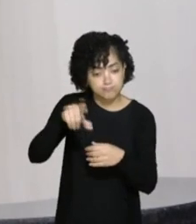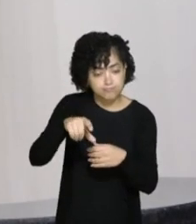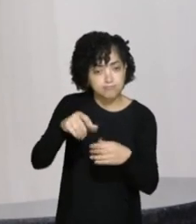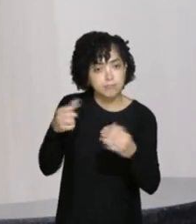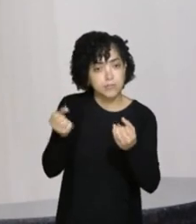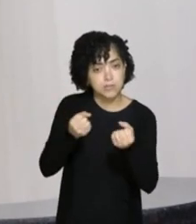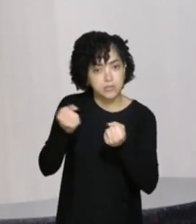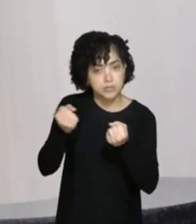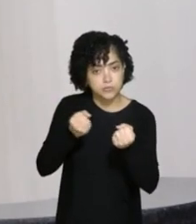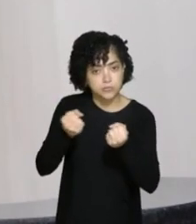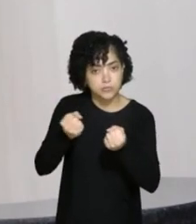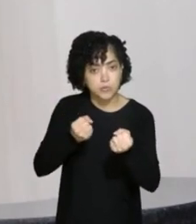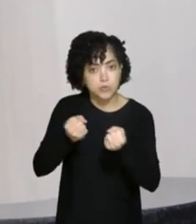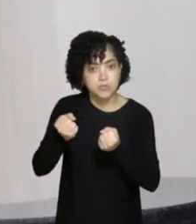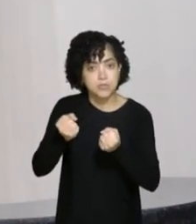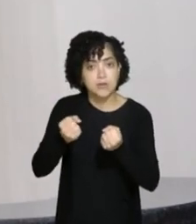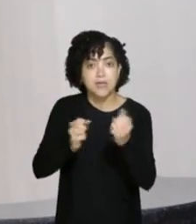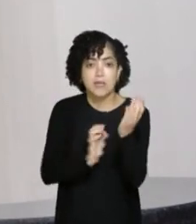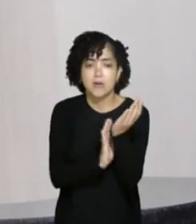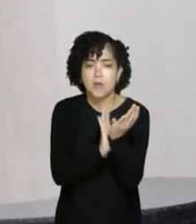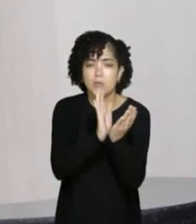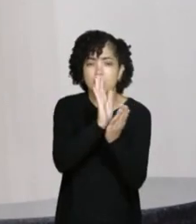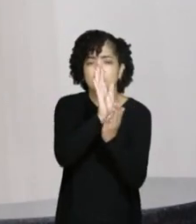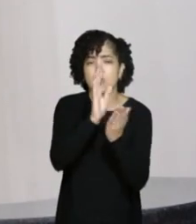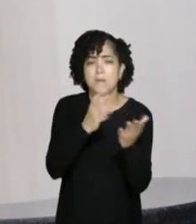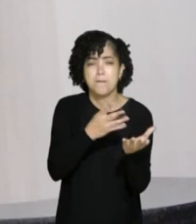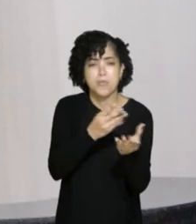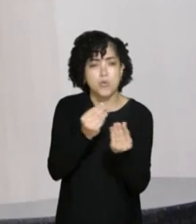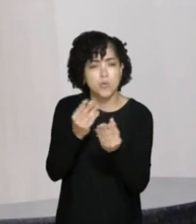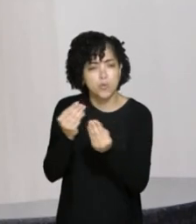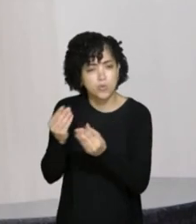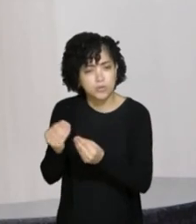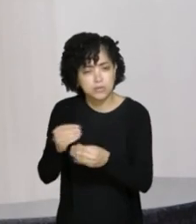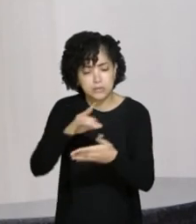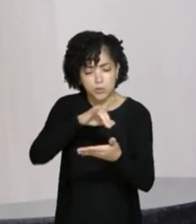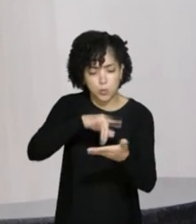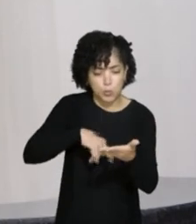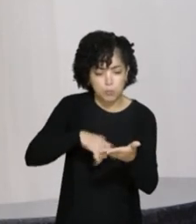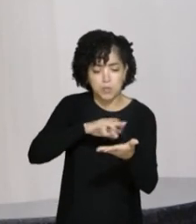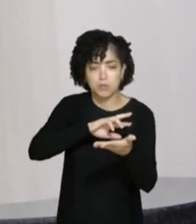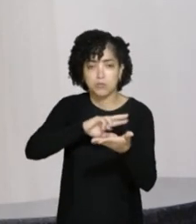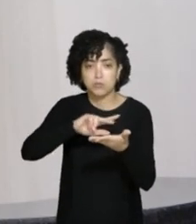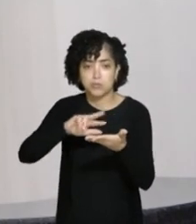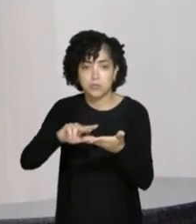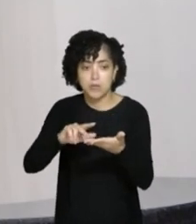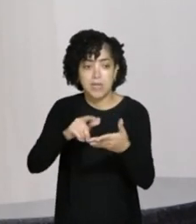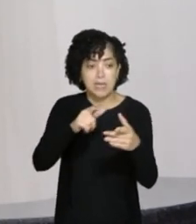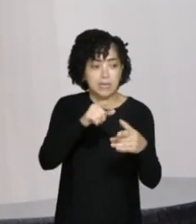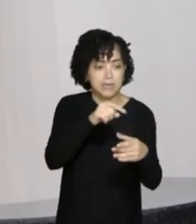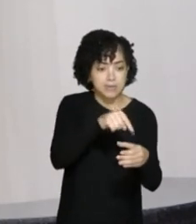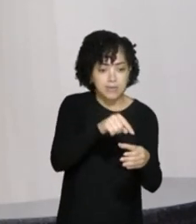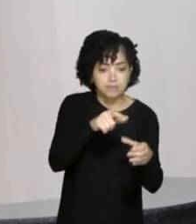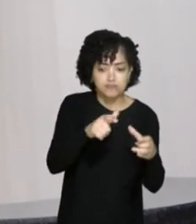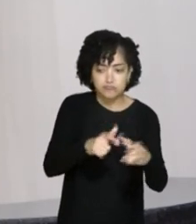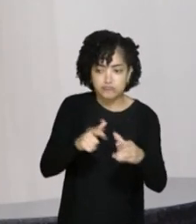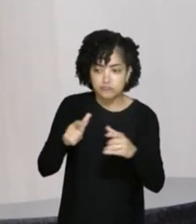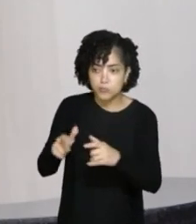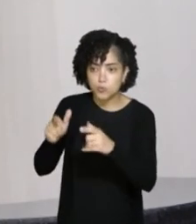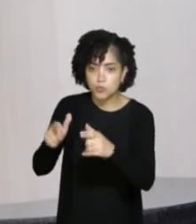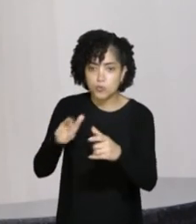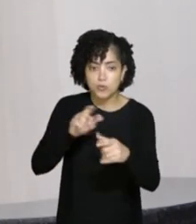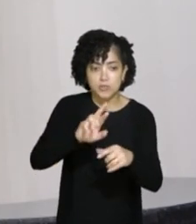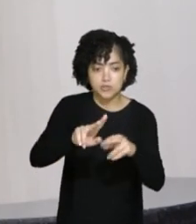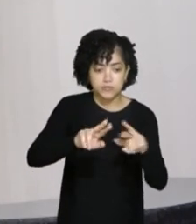é uma burocracia tremenda, porque cada um deles é num ponto, num local distinto.